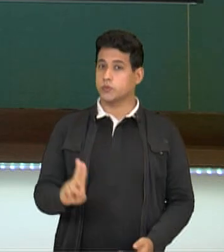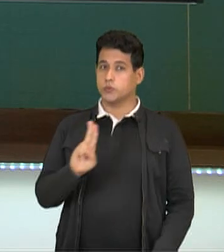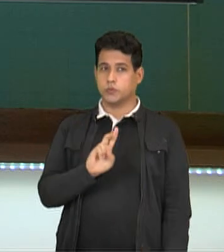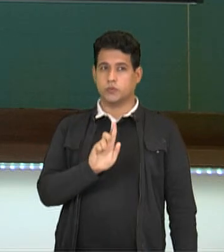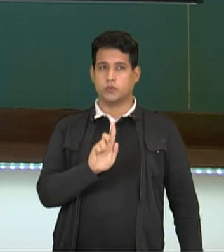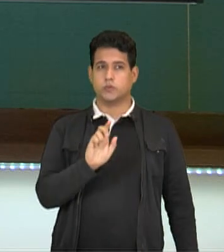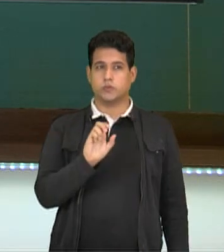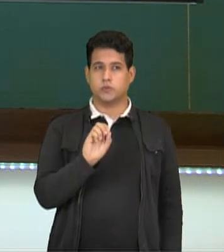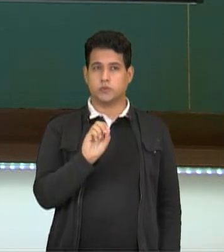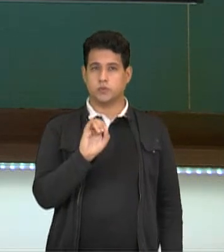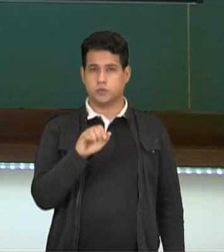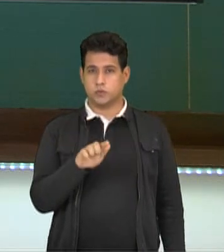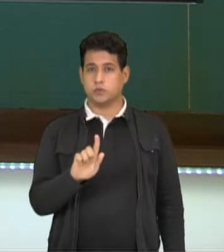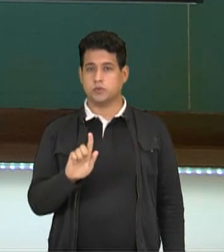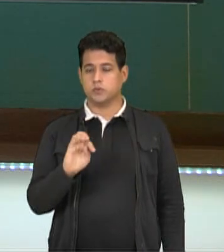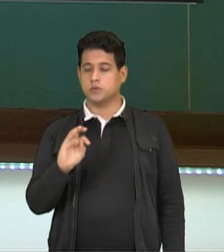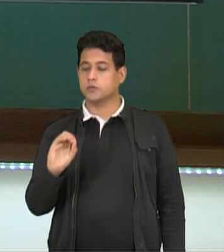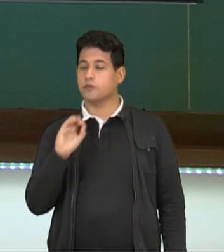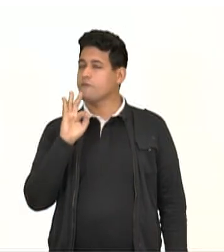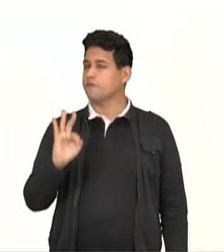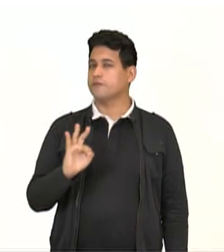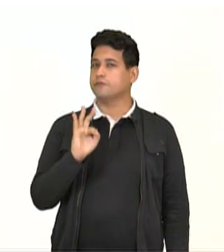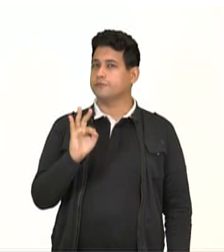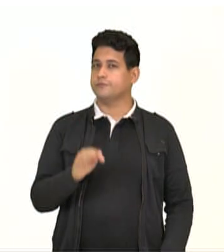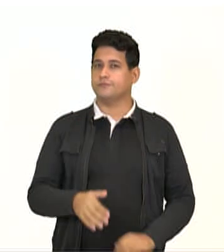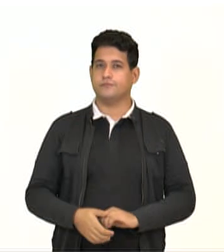going to na forma verbal do futuro.